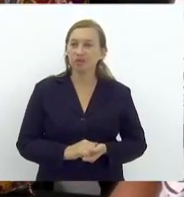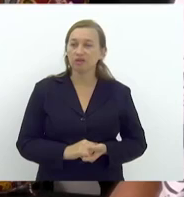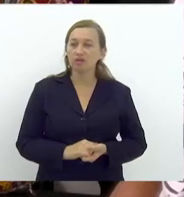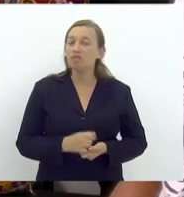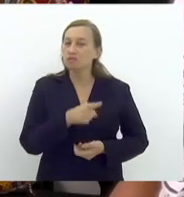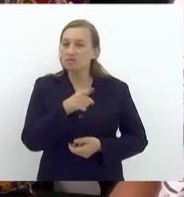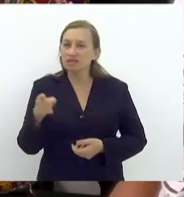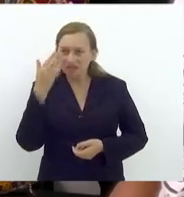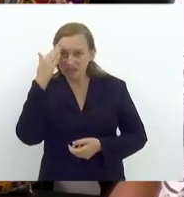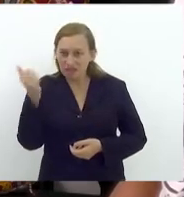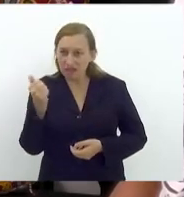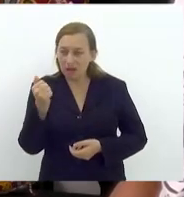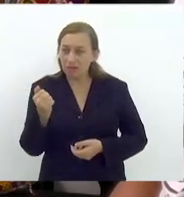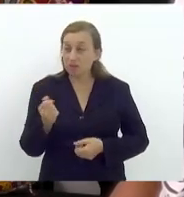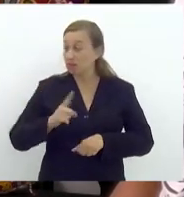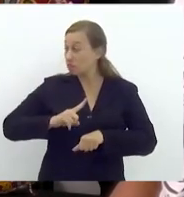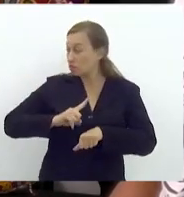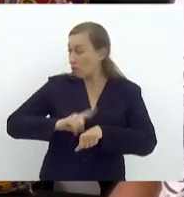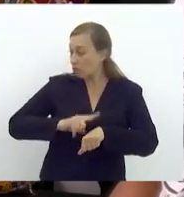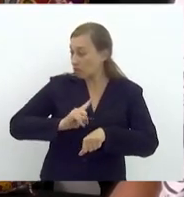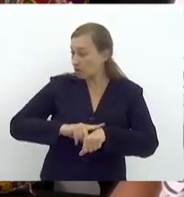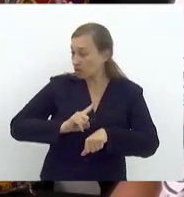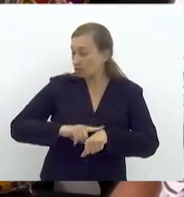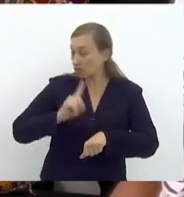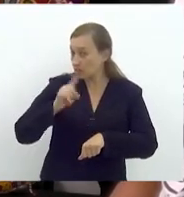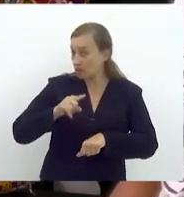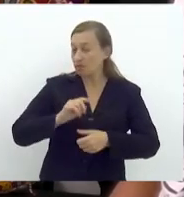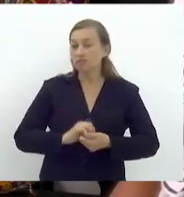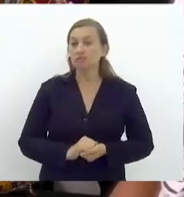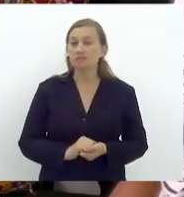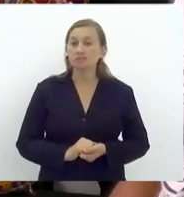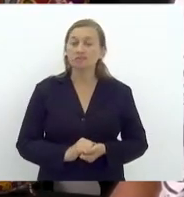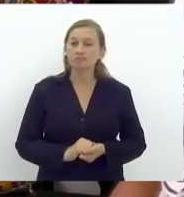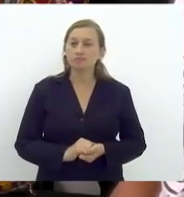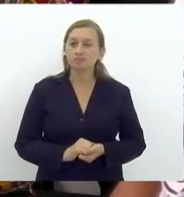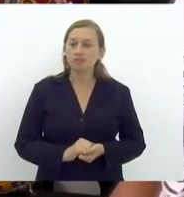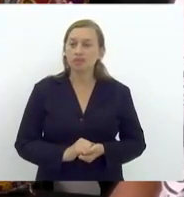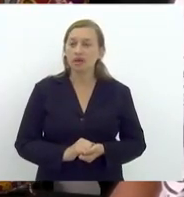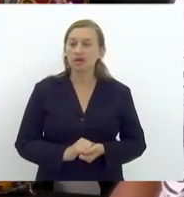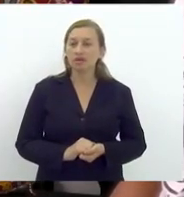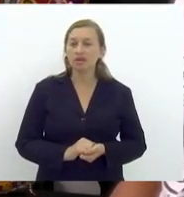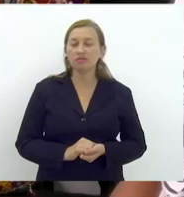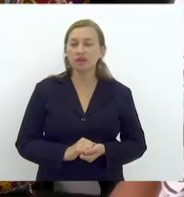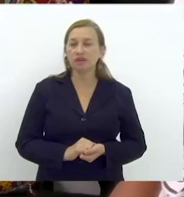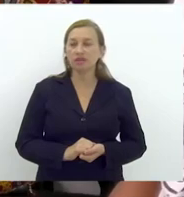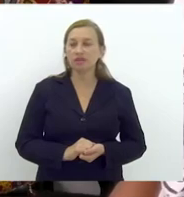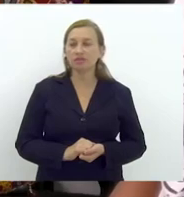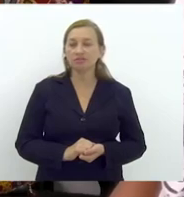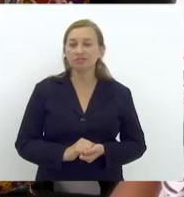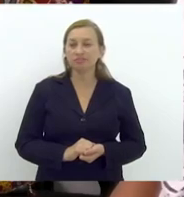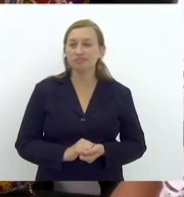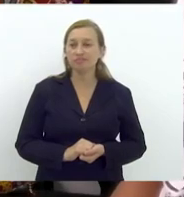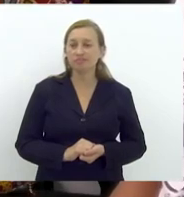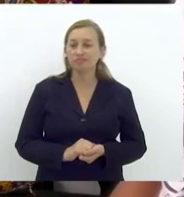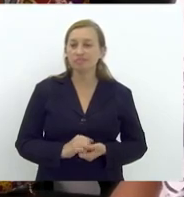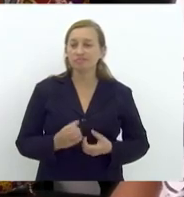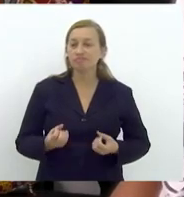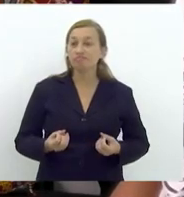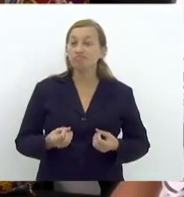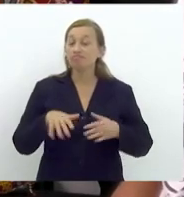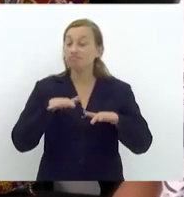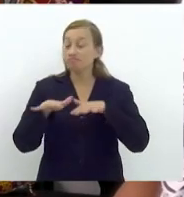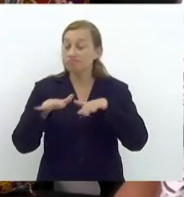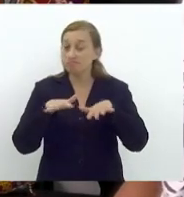você sabe que a gente tá num momento né em que é uma grande expressão justamente dessa mobilização